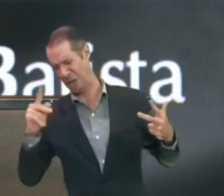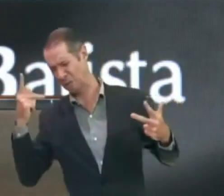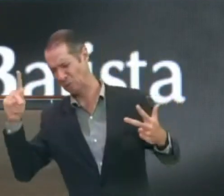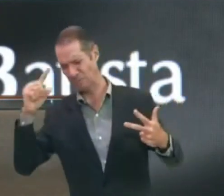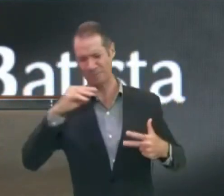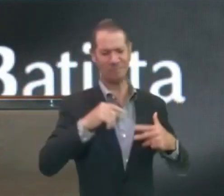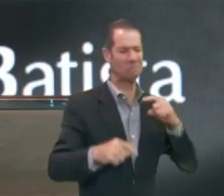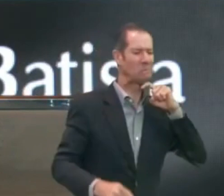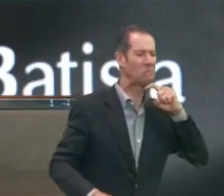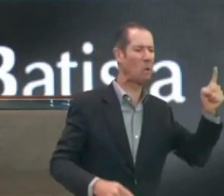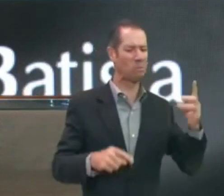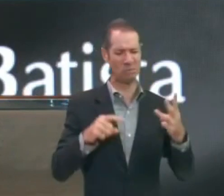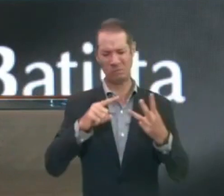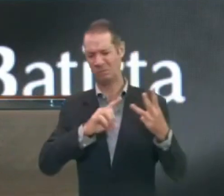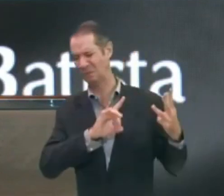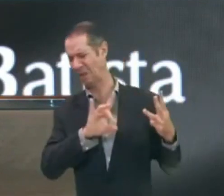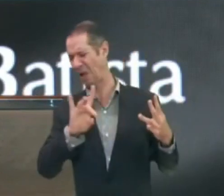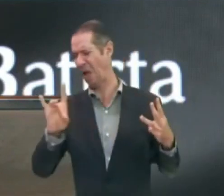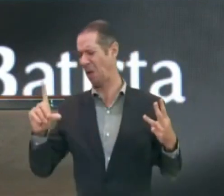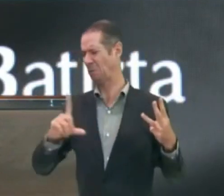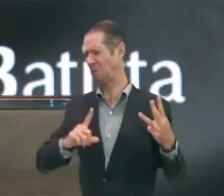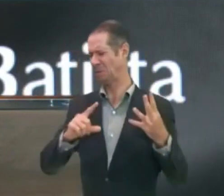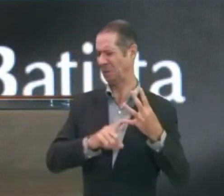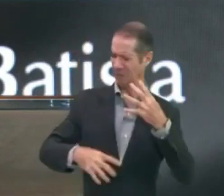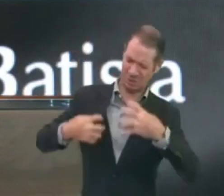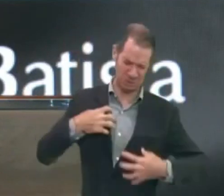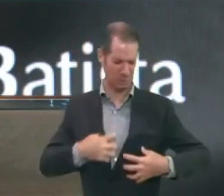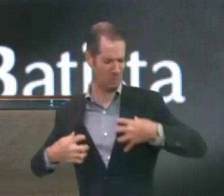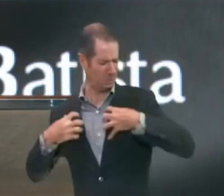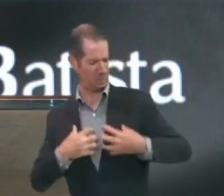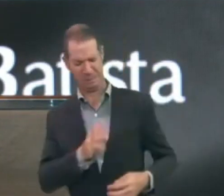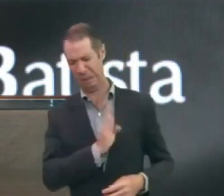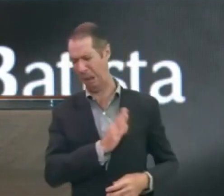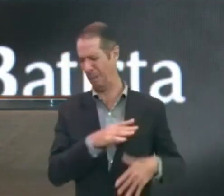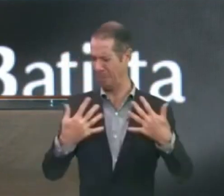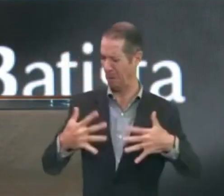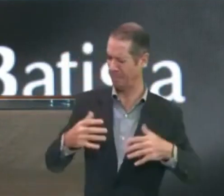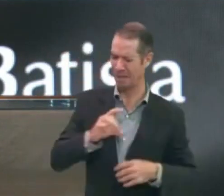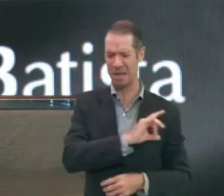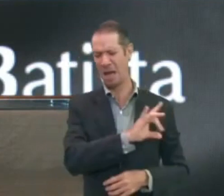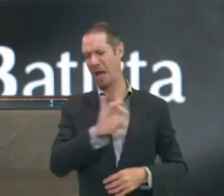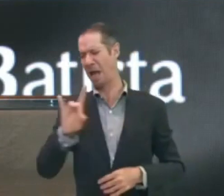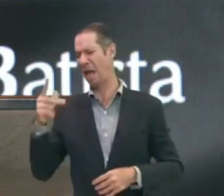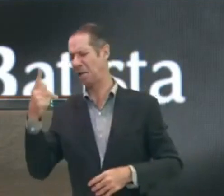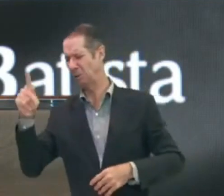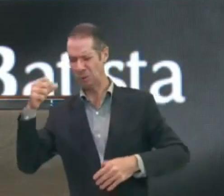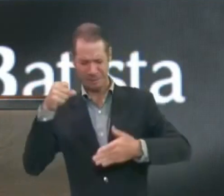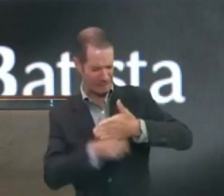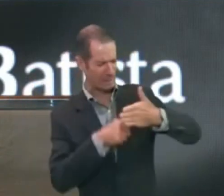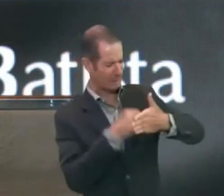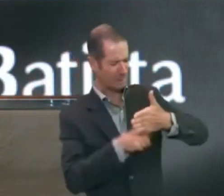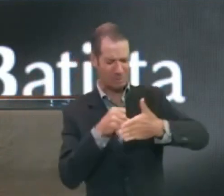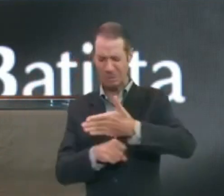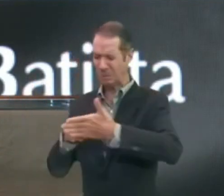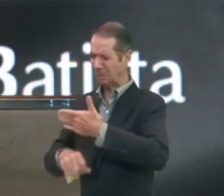suas dúvidas, cada um tem, Senhor, as angústias do seu coração, cada um tem suas lutas.